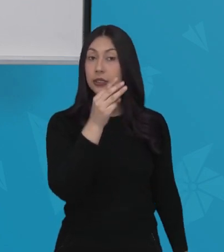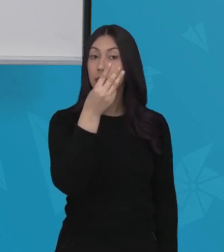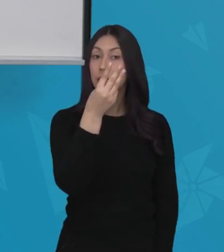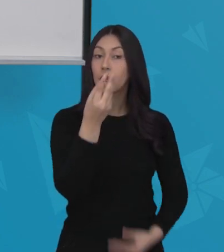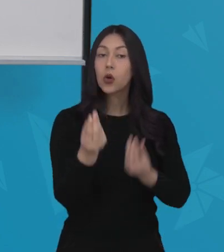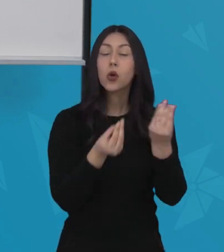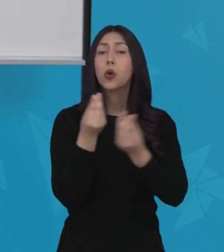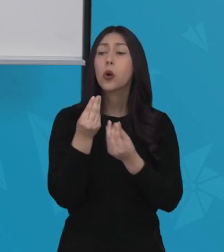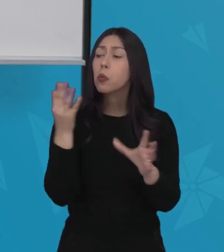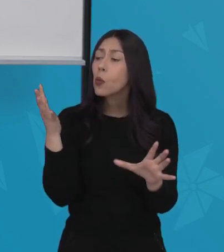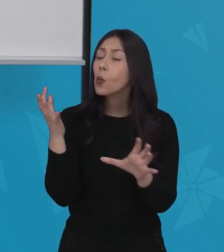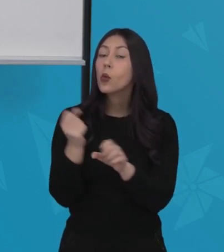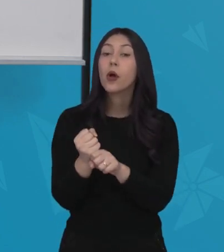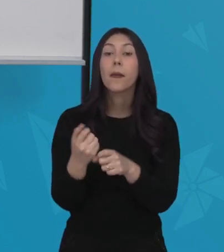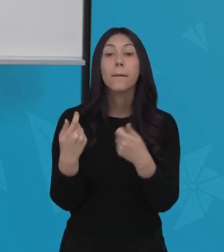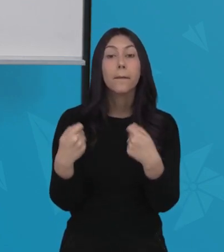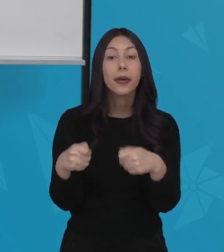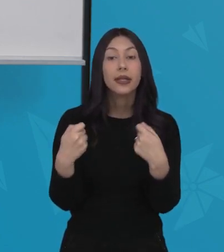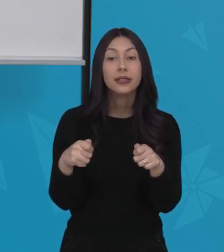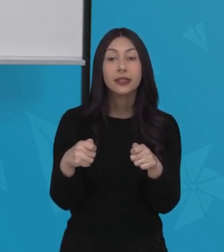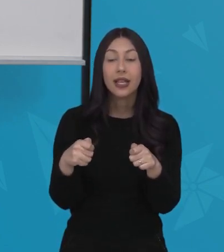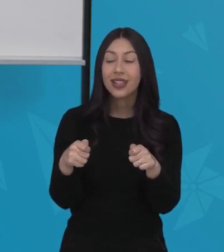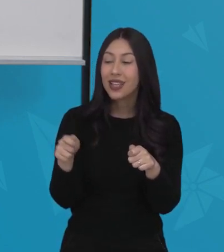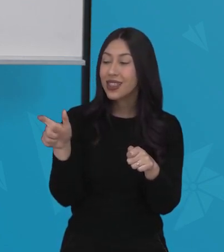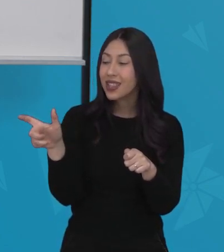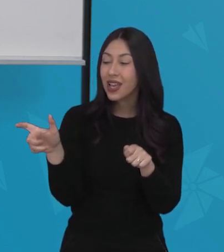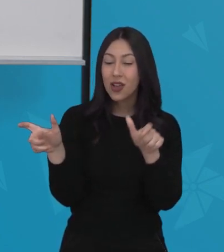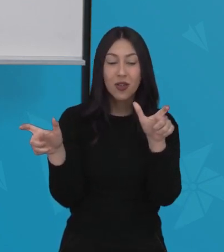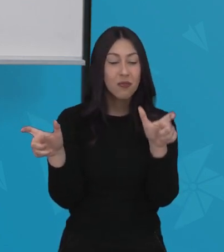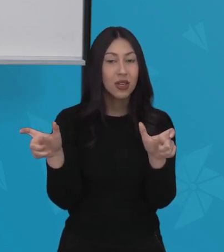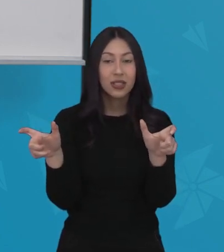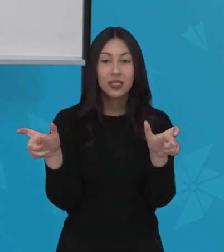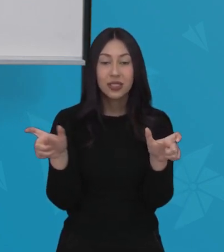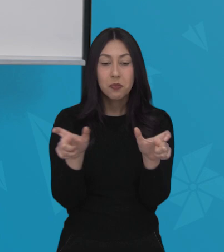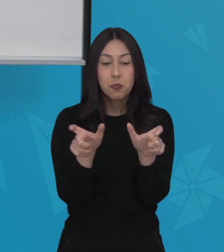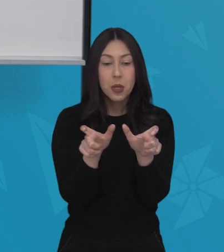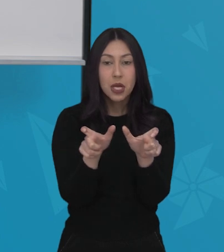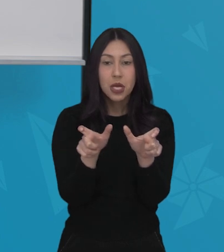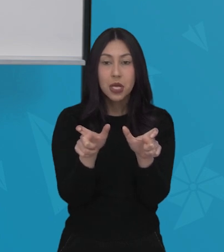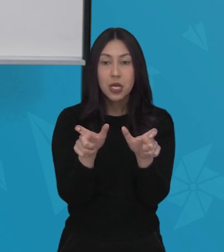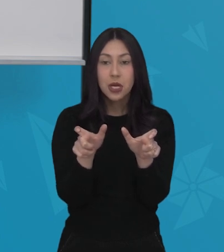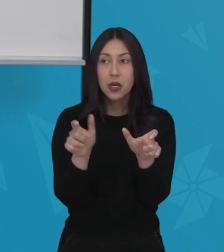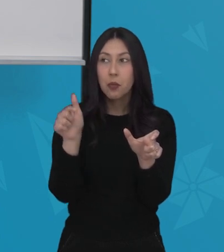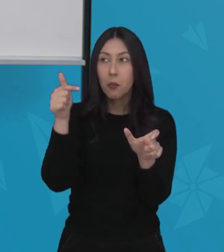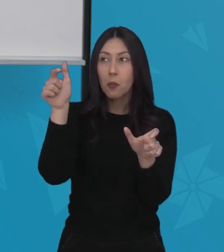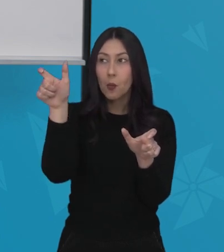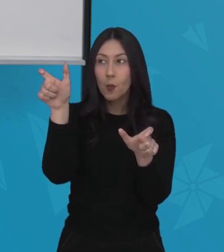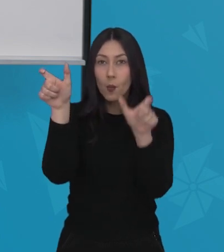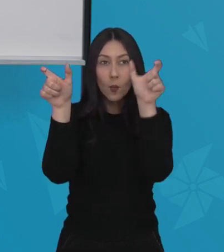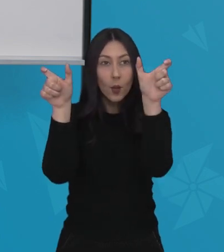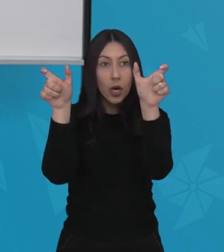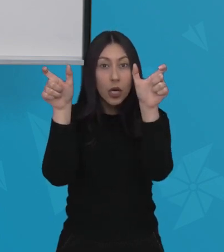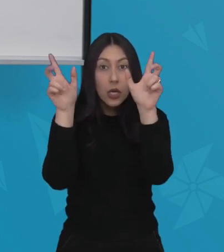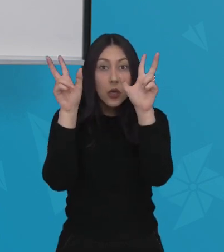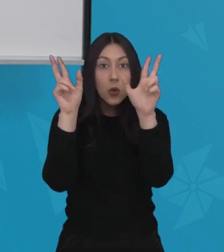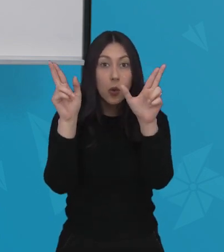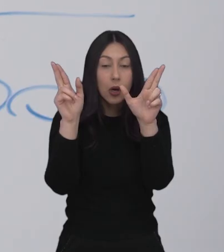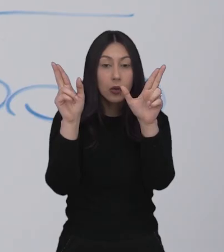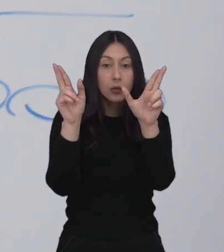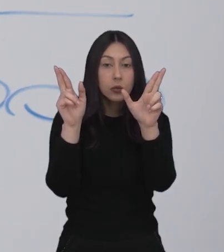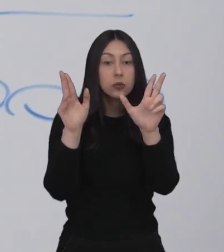conseguir trabalhar, a gente tem que pegar essas potências de base 10 e colocar elas num mesmo expoente. O que